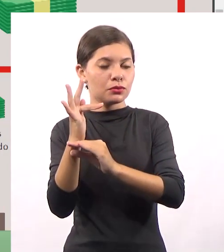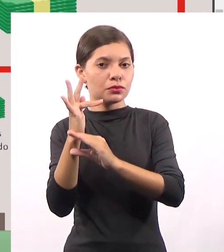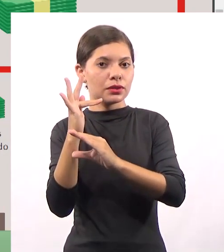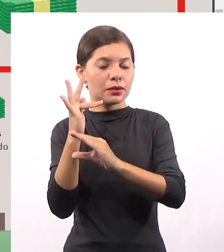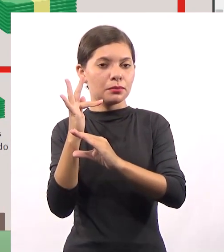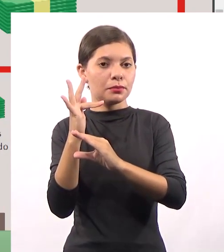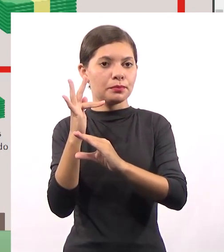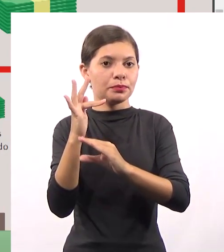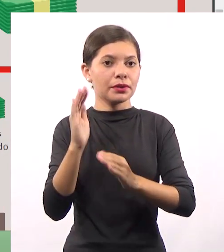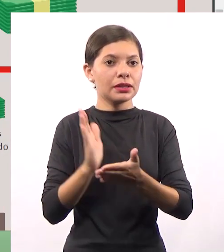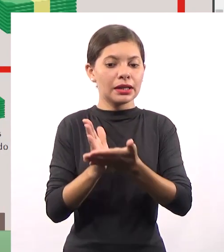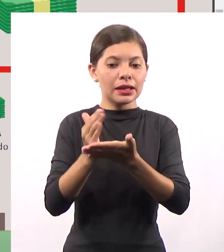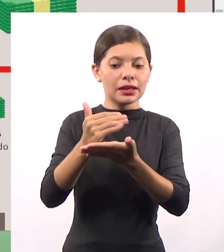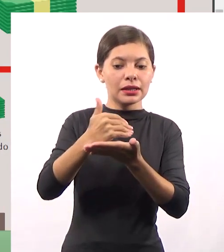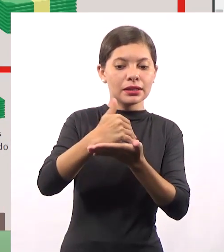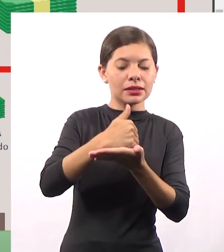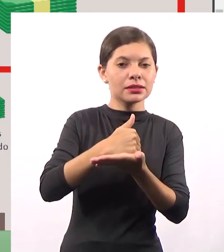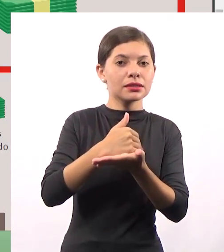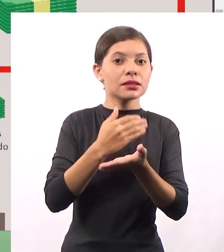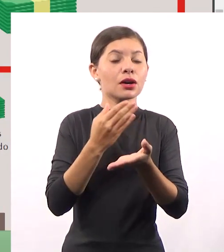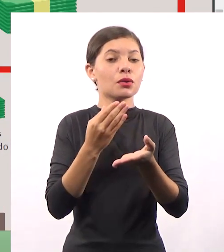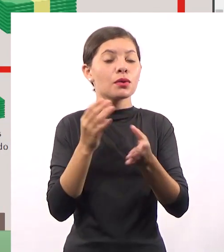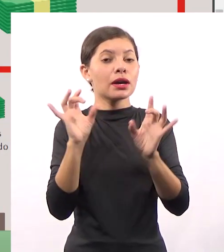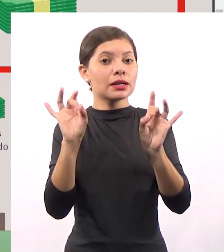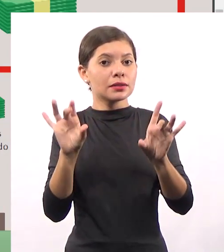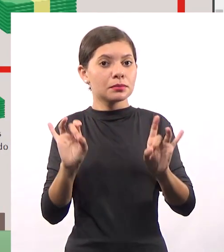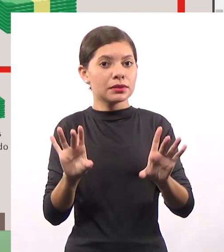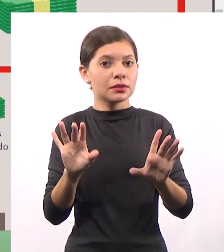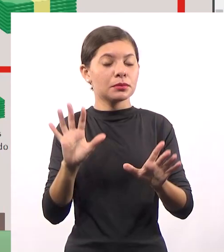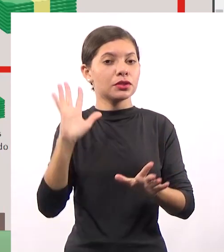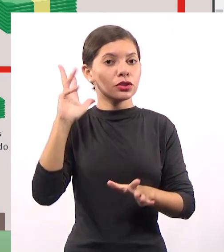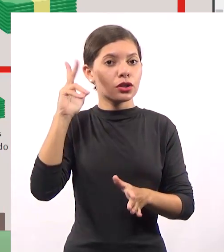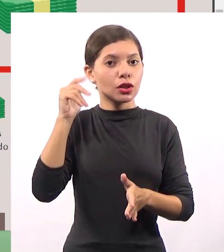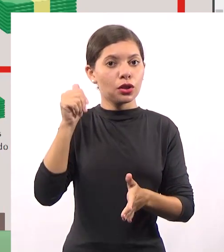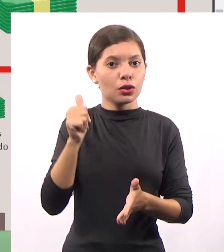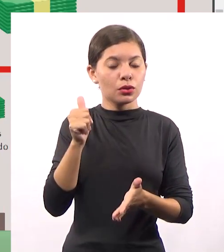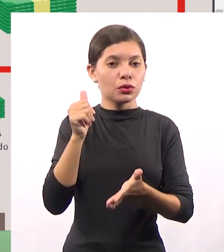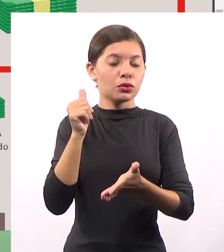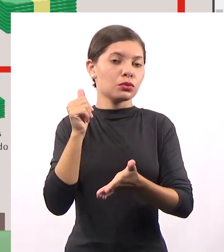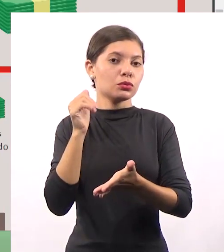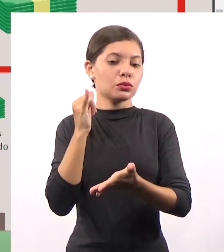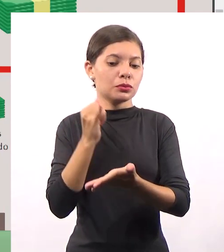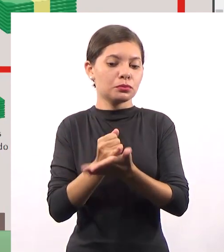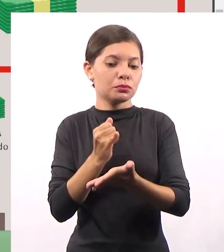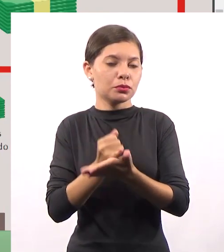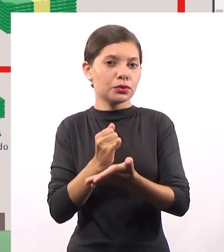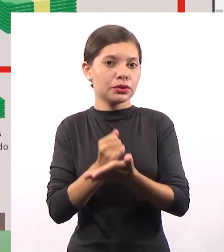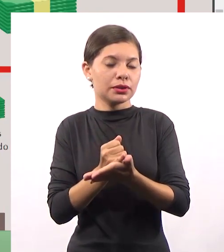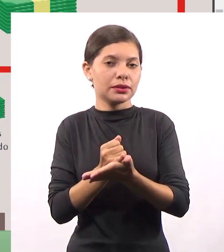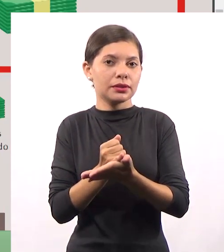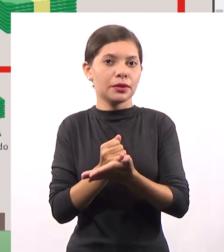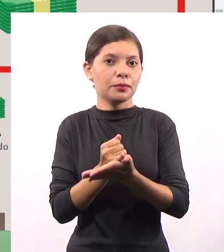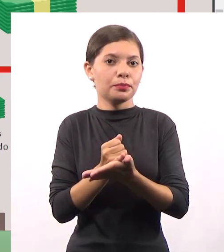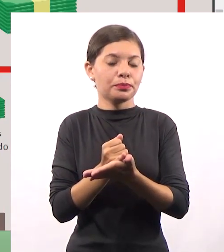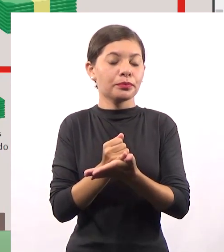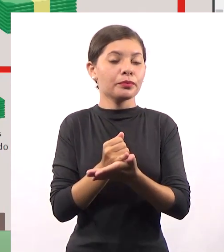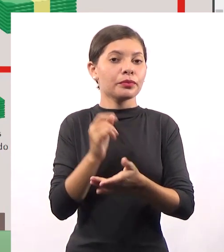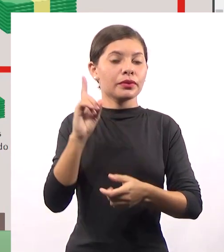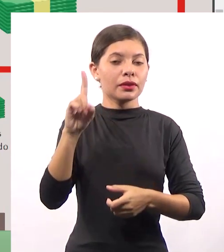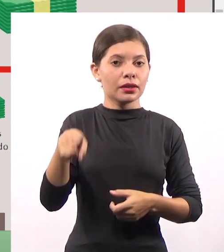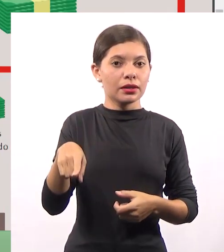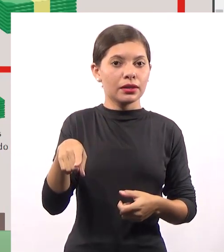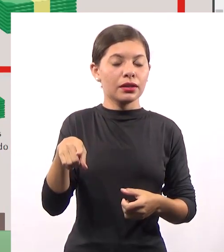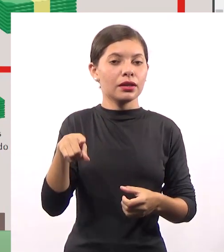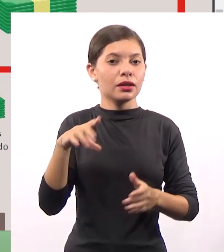o Fundeb. Essa arrecadação de impostos, elas são próprias especialmente do imposto de renda, do ICMS, do